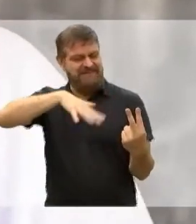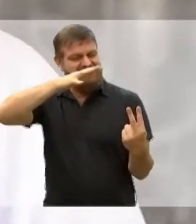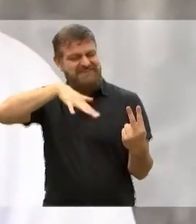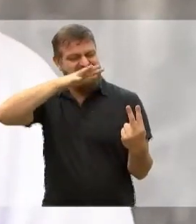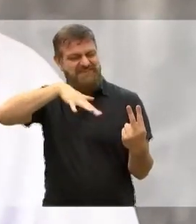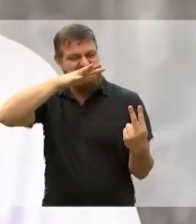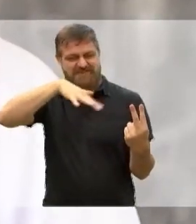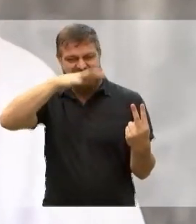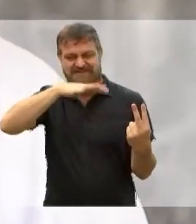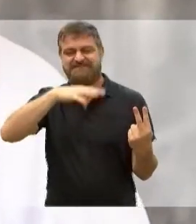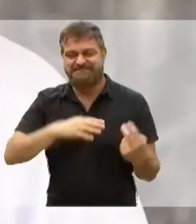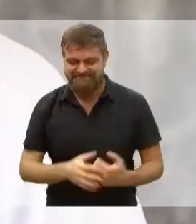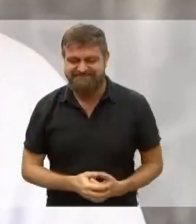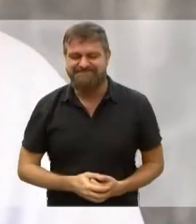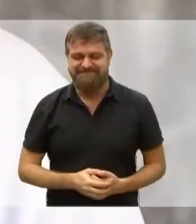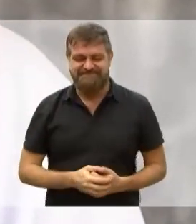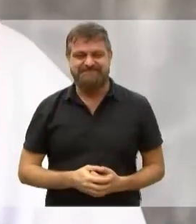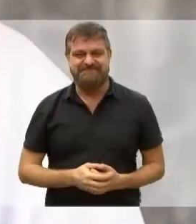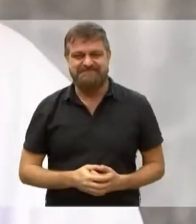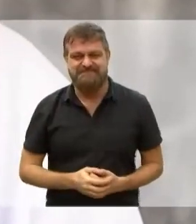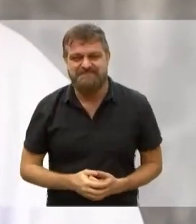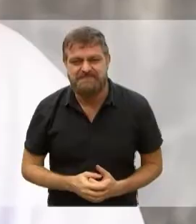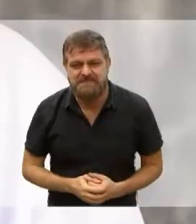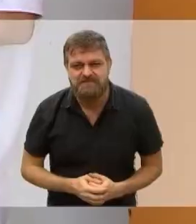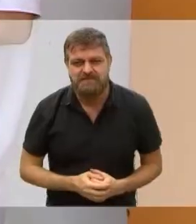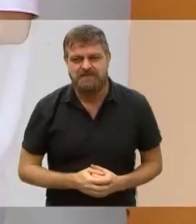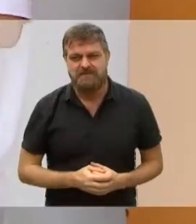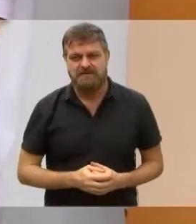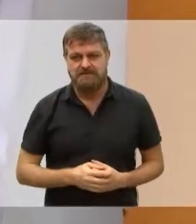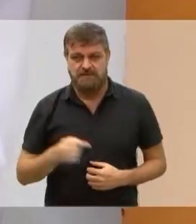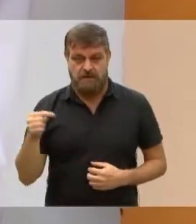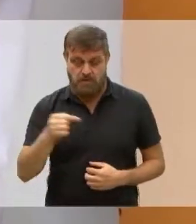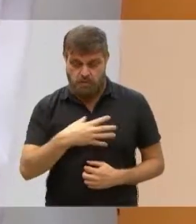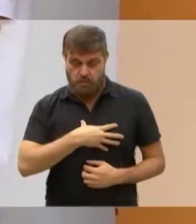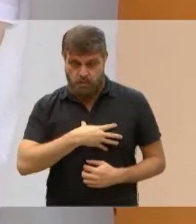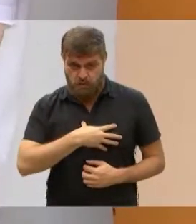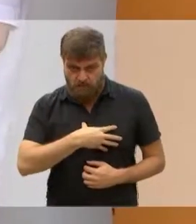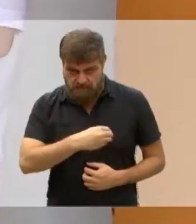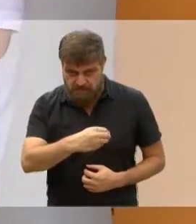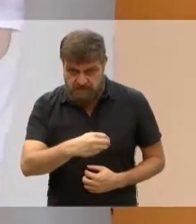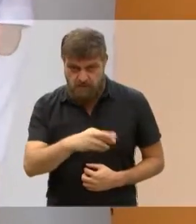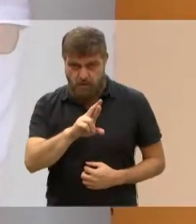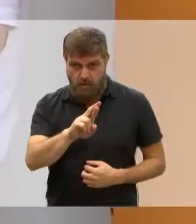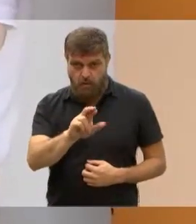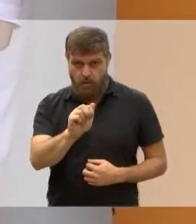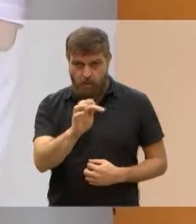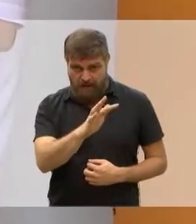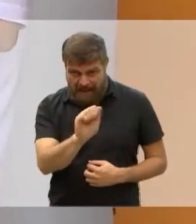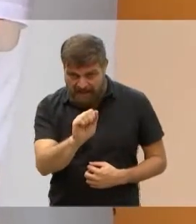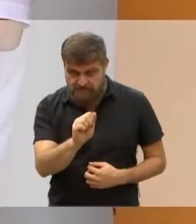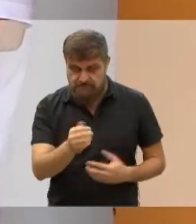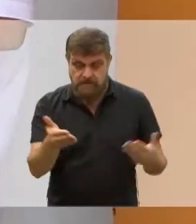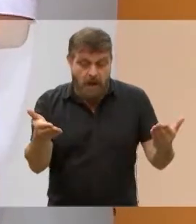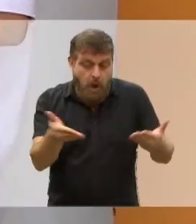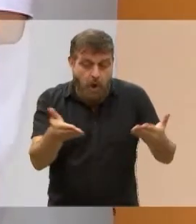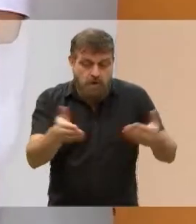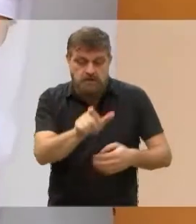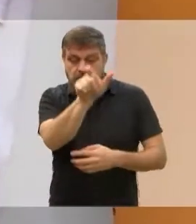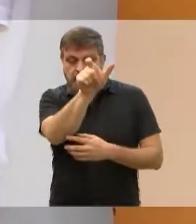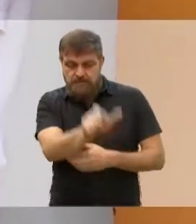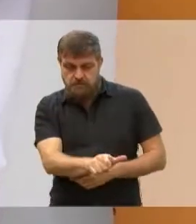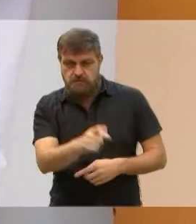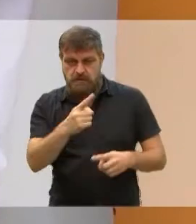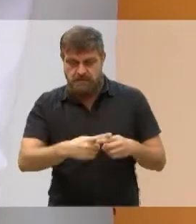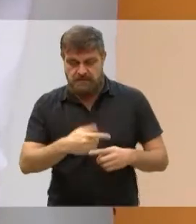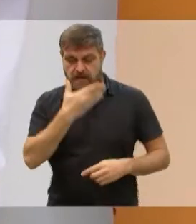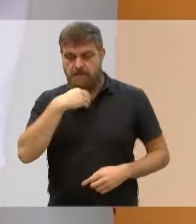dos dois, tanto do Rafa quanto da Marina. E o Rafa não é o que é hoje, o Rafael não é o que é hoje, só